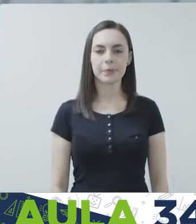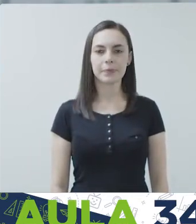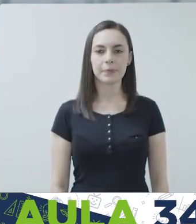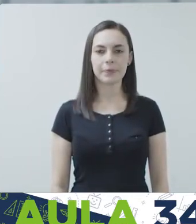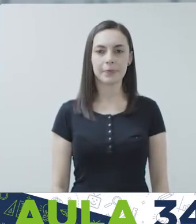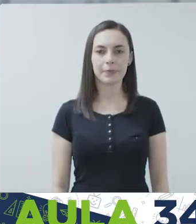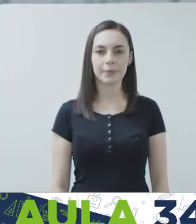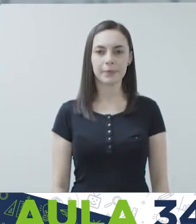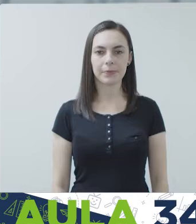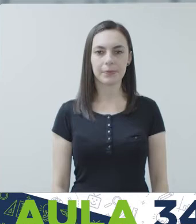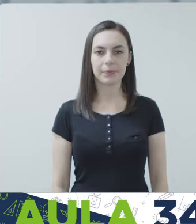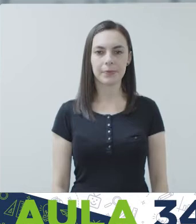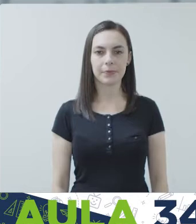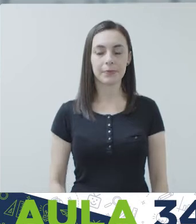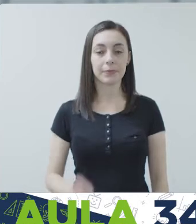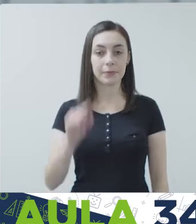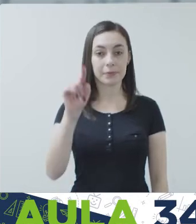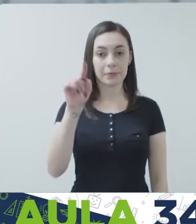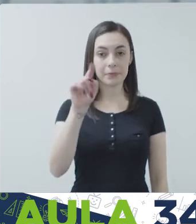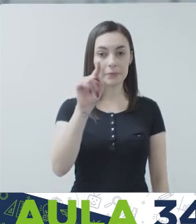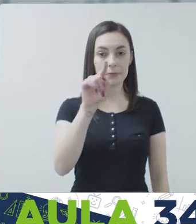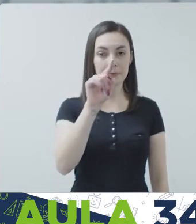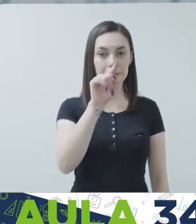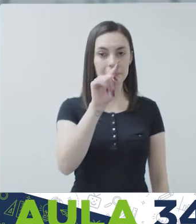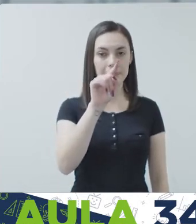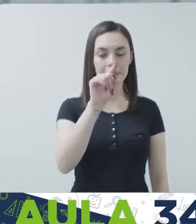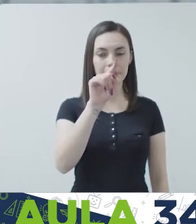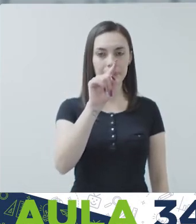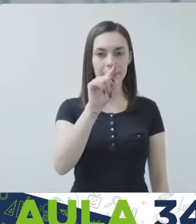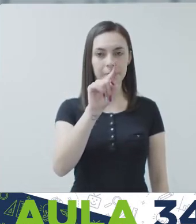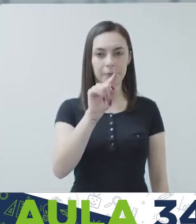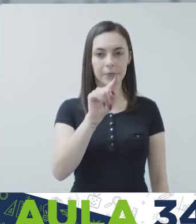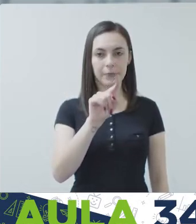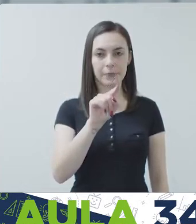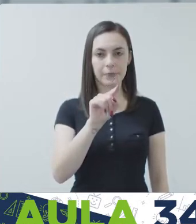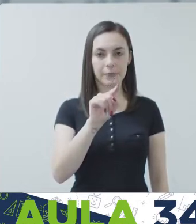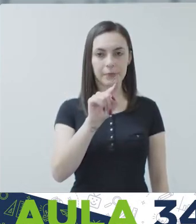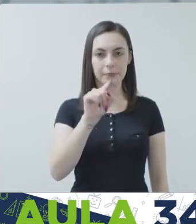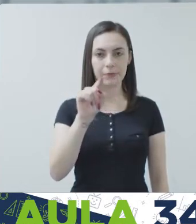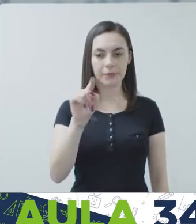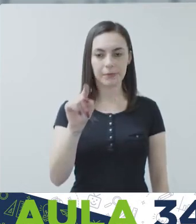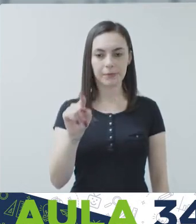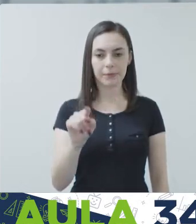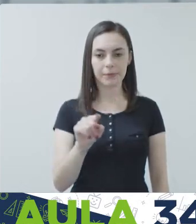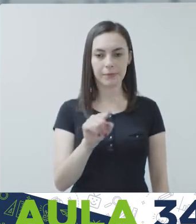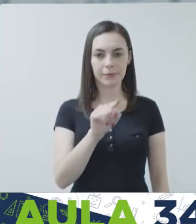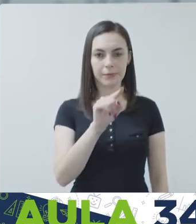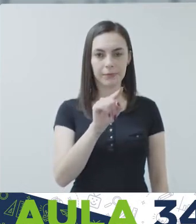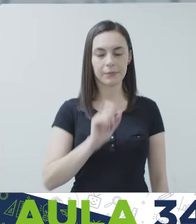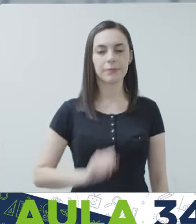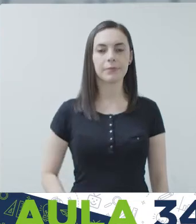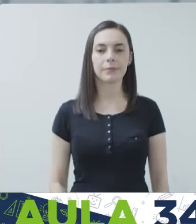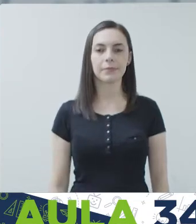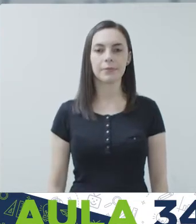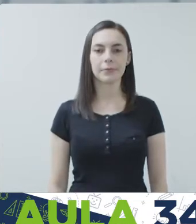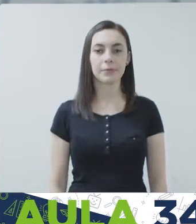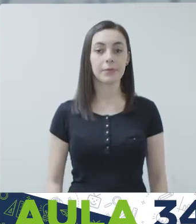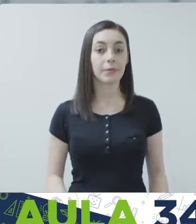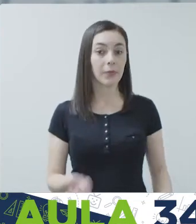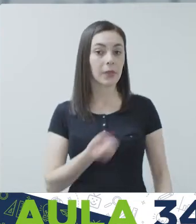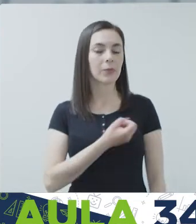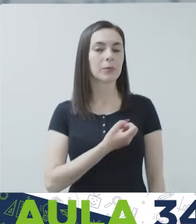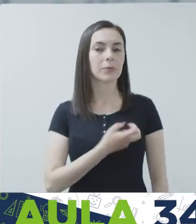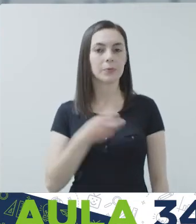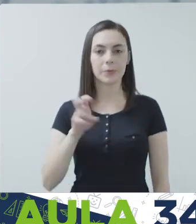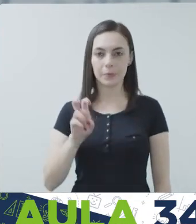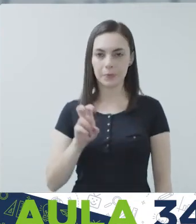para aqui para este lado. Depois, nós descemos e fazemos a nossa volta. Completamos ali a